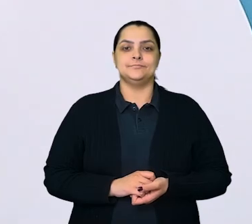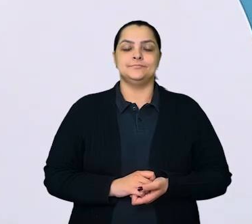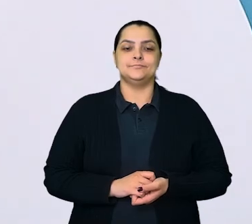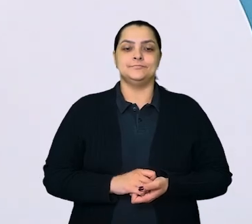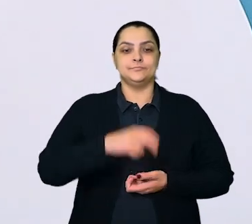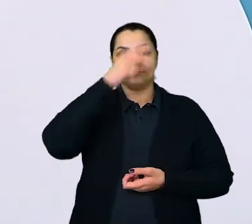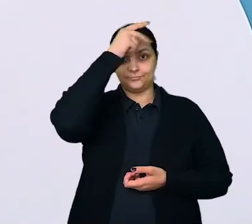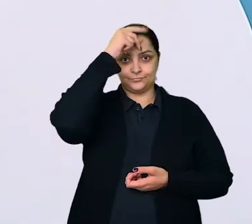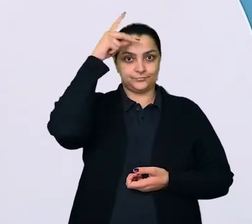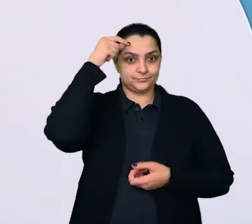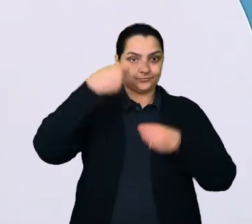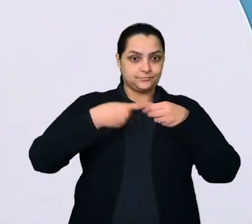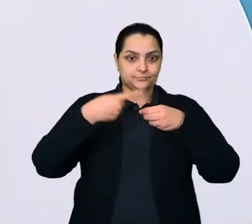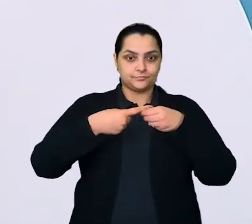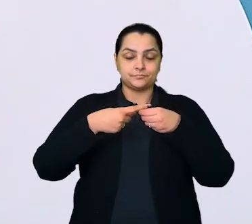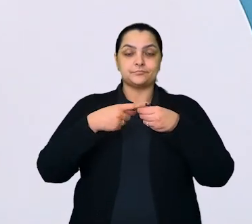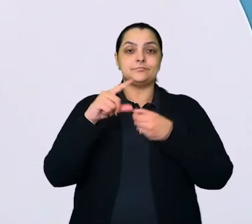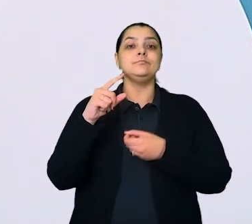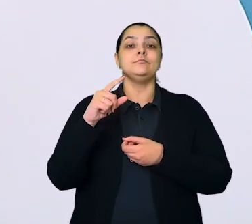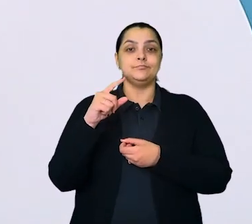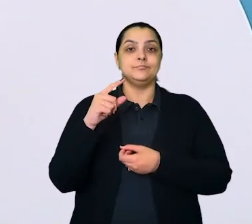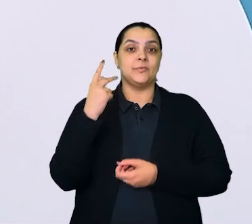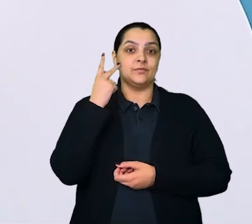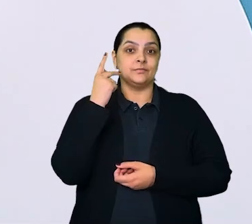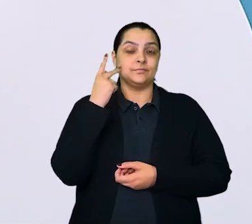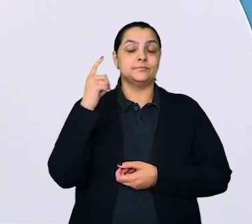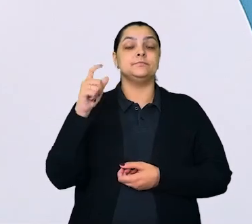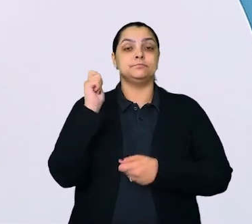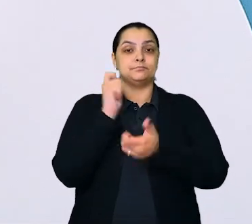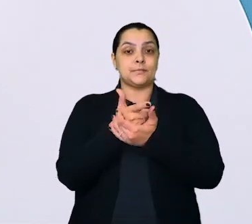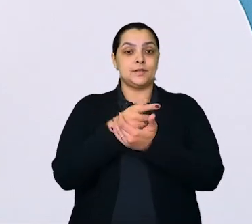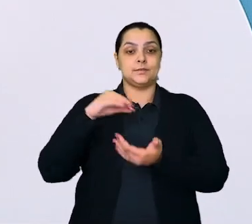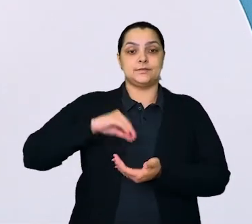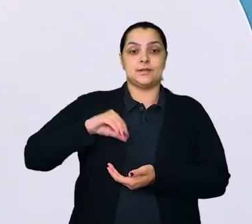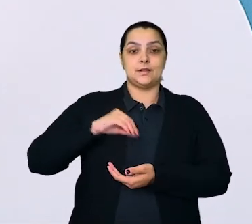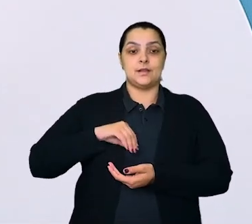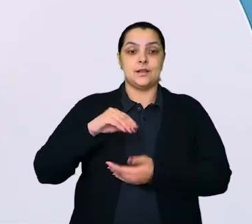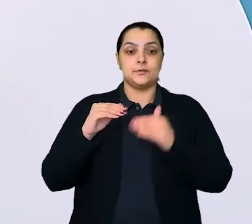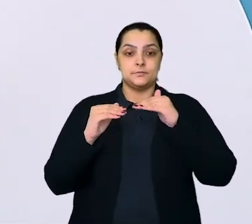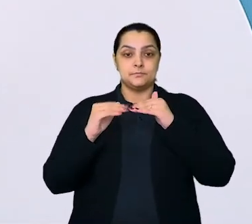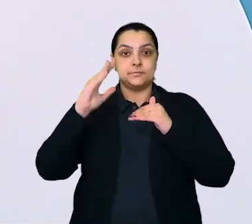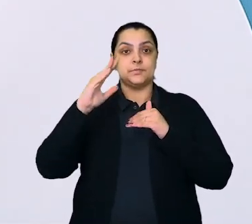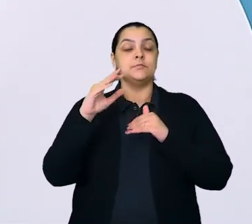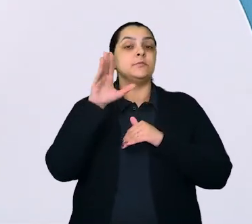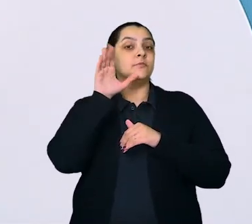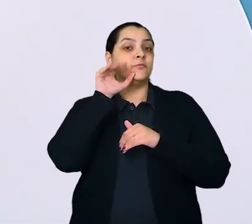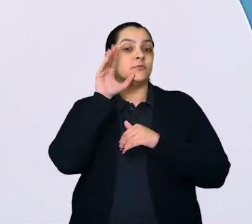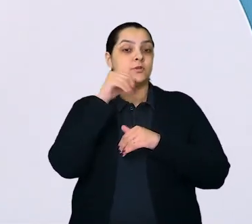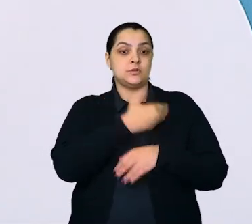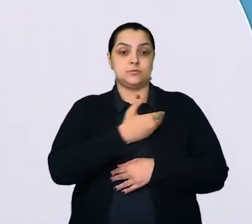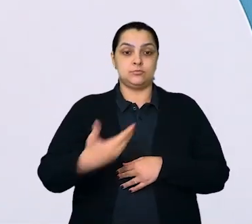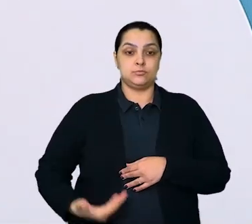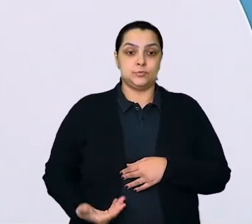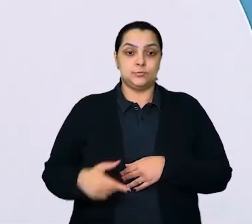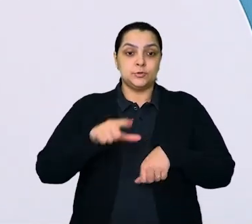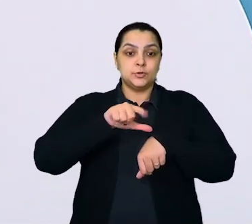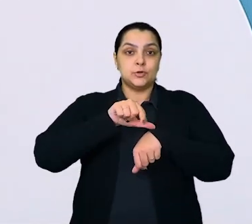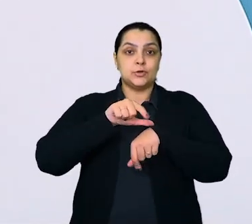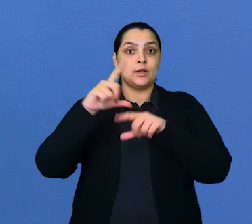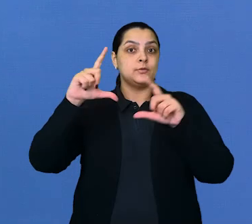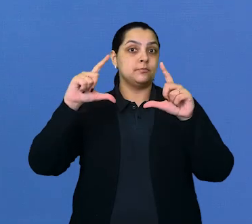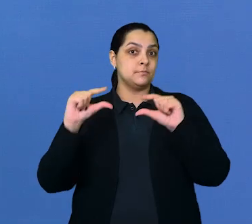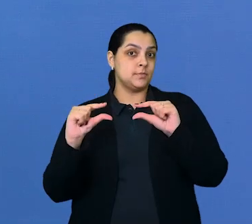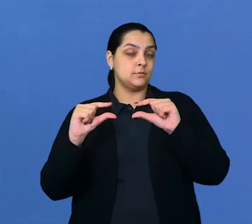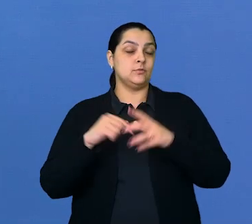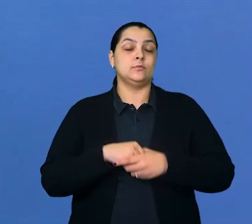O município de Alcântara, no Ceará, vai ter de pagar pelo menos o salário mínimo nacional a empregados públicos em jornada